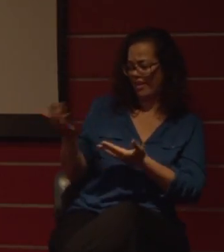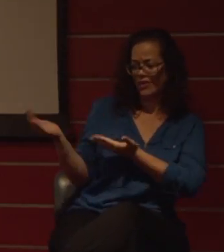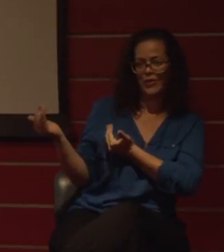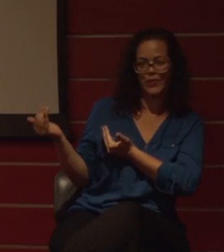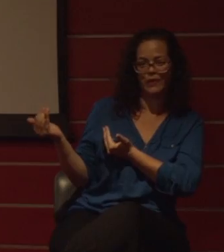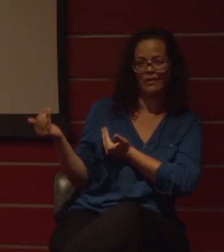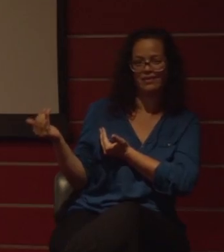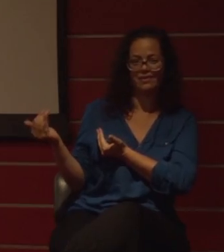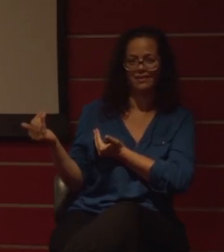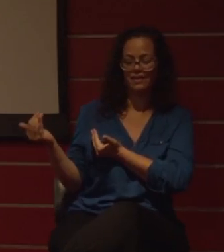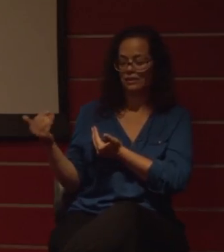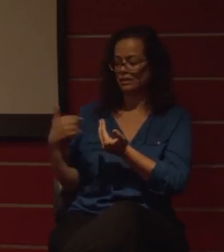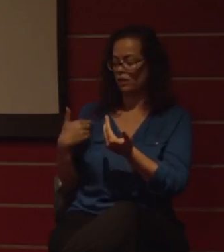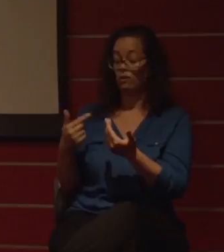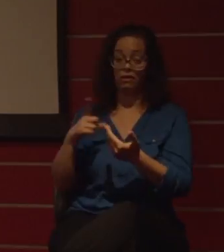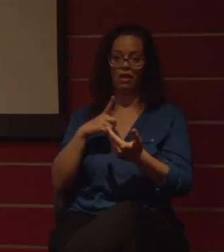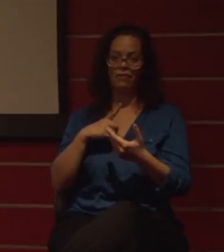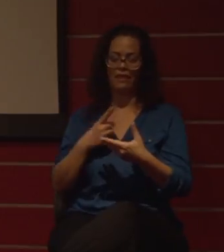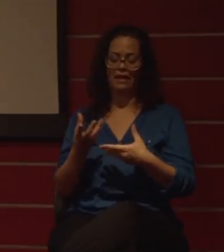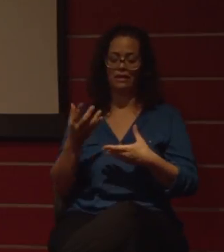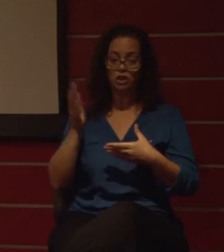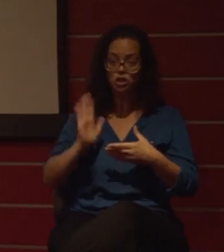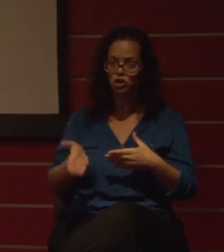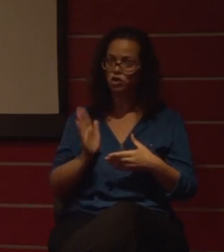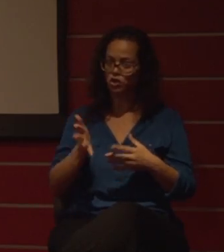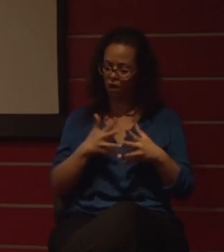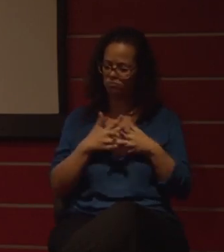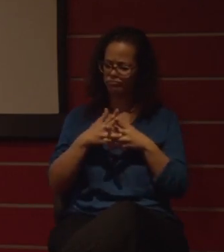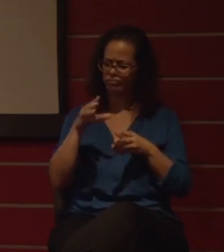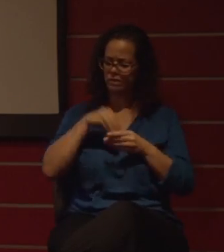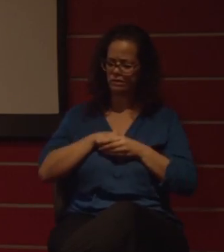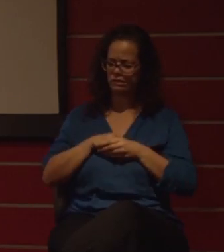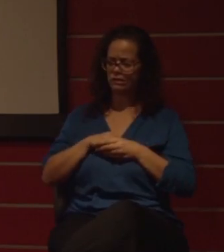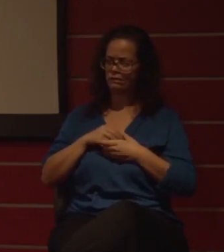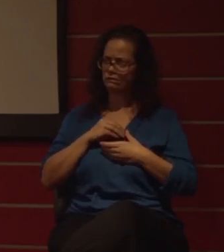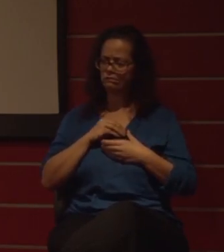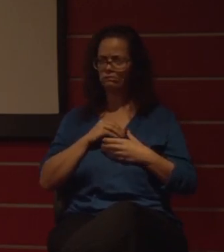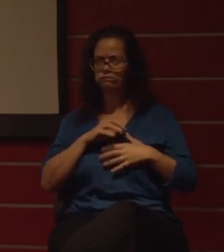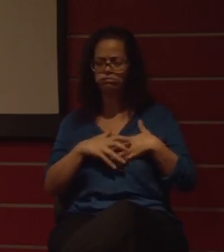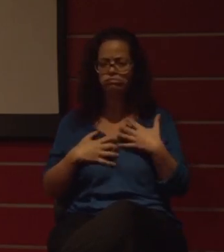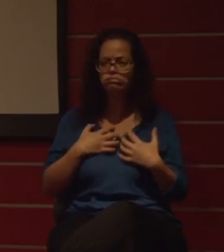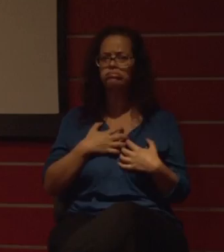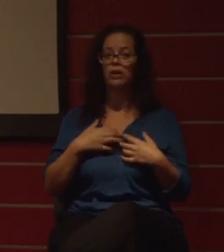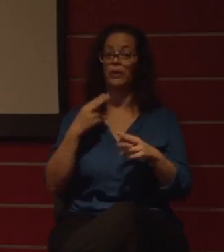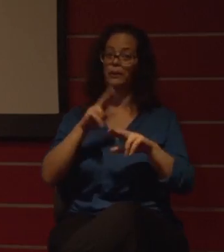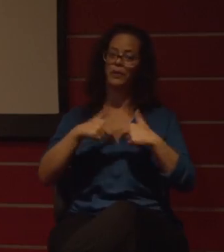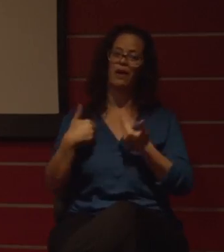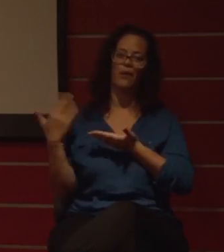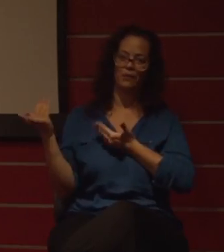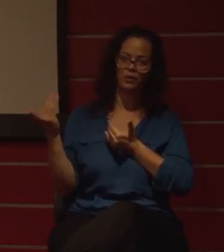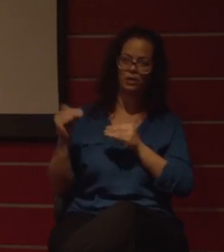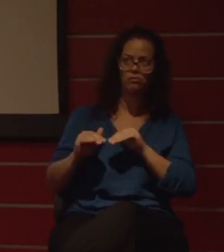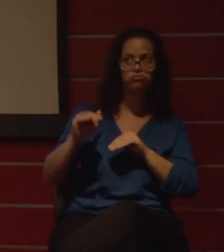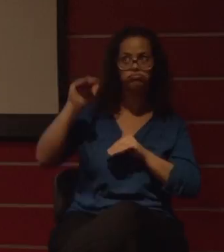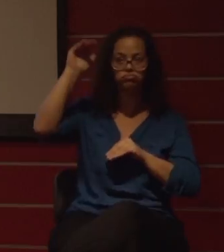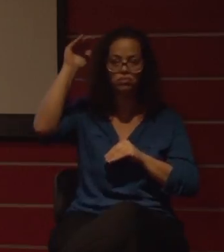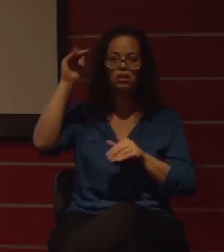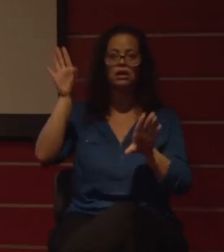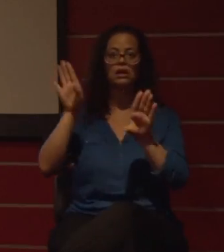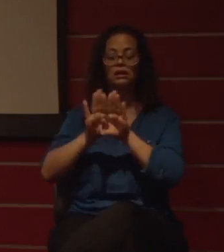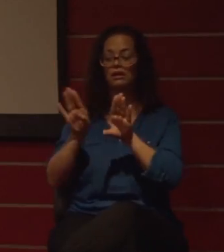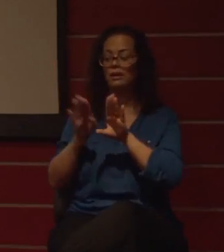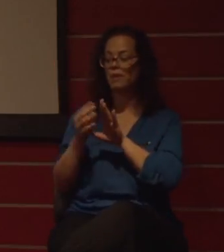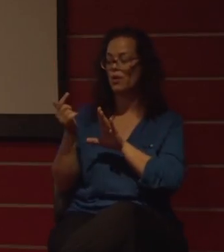aquela todo o conflito de de de um ser humano em crescimento eh e aí entendendo